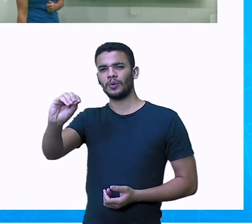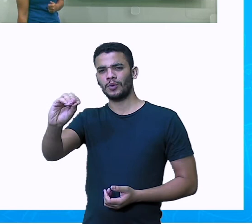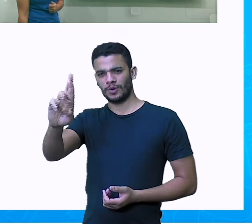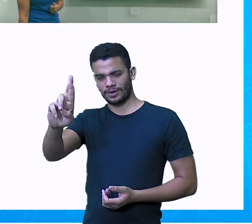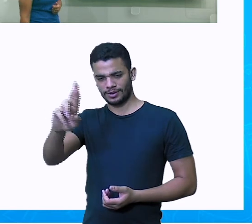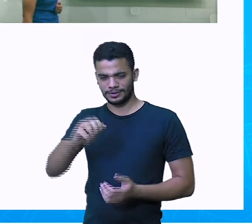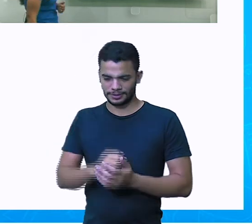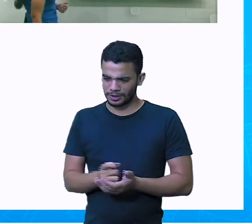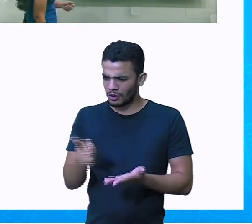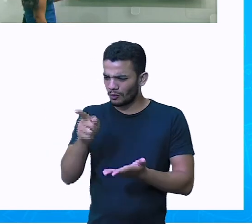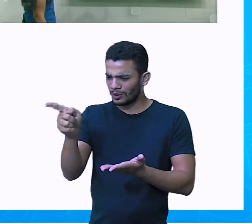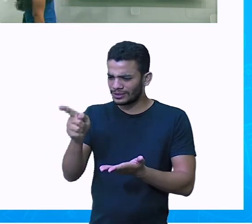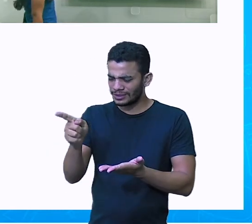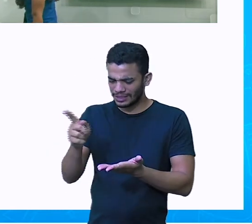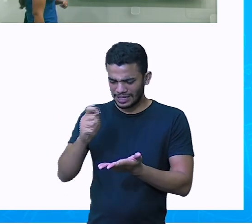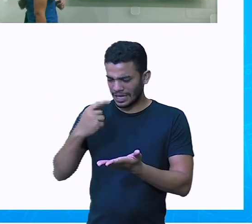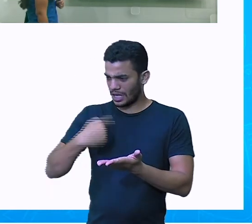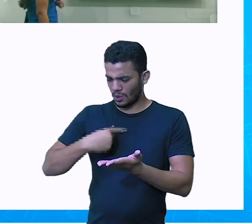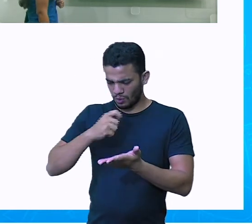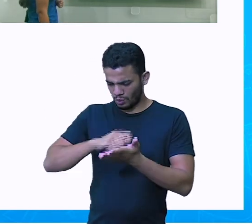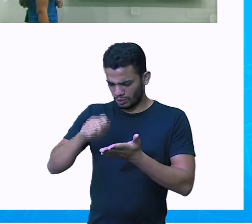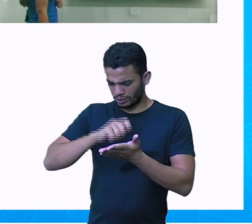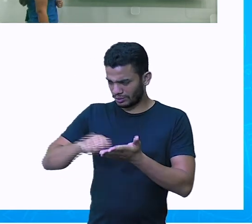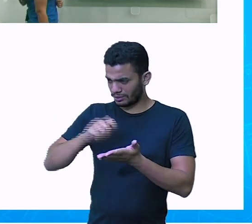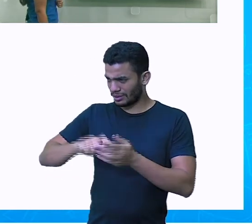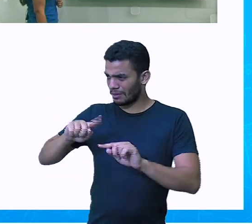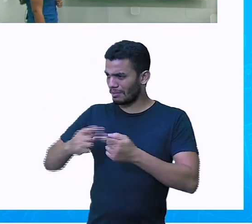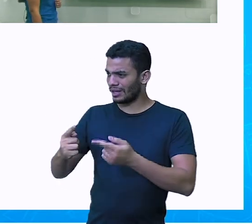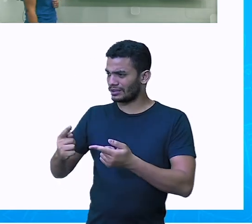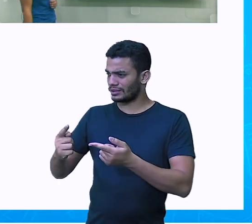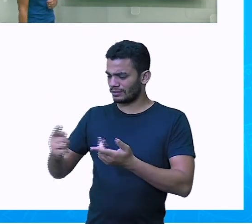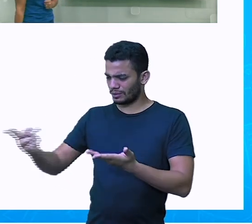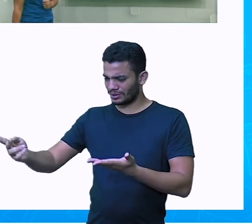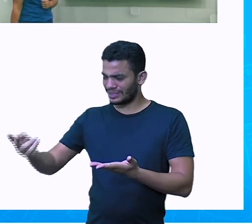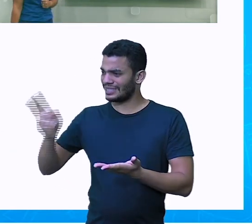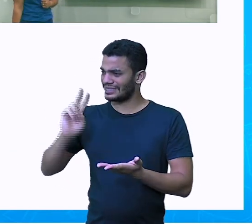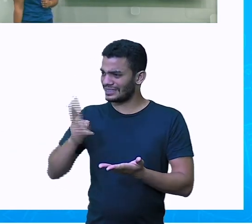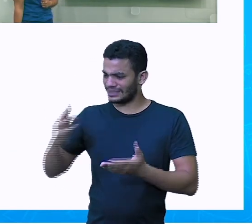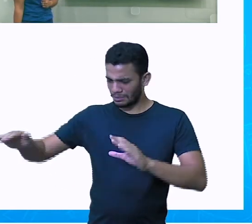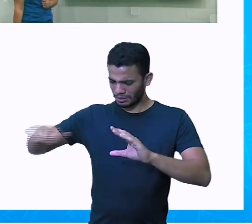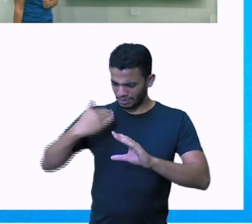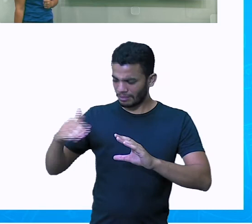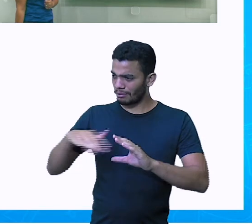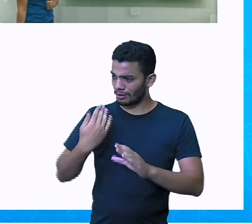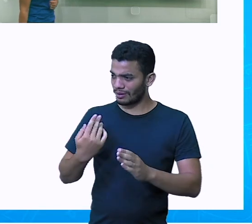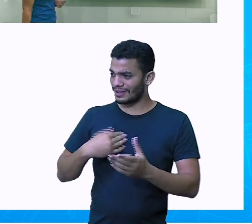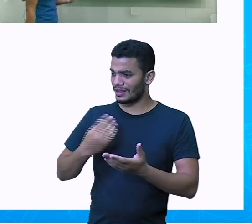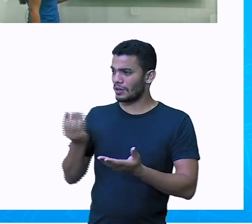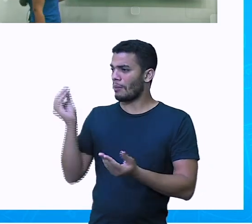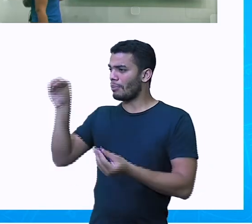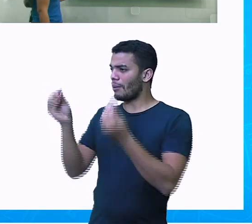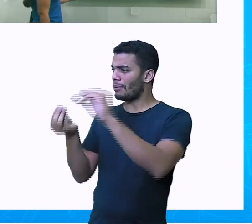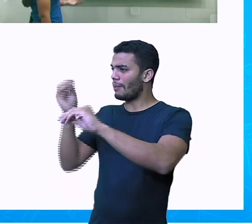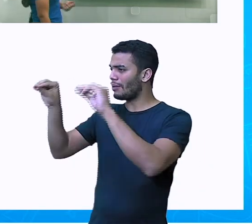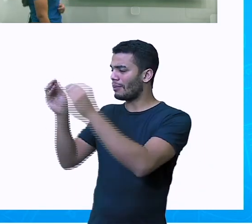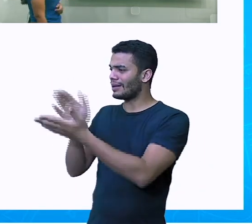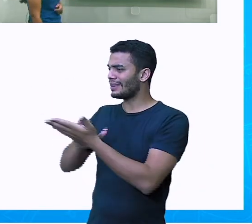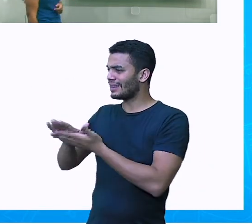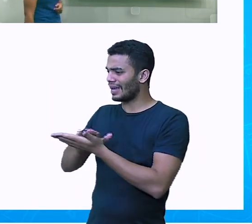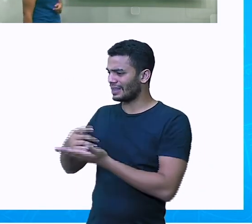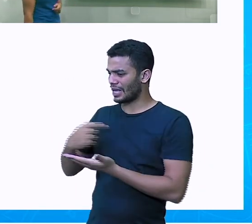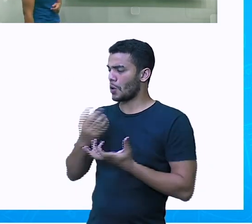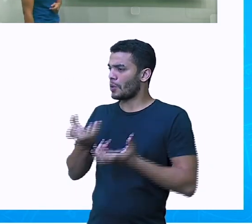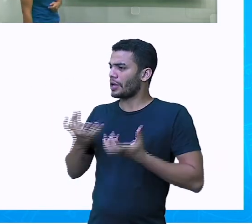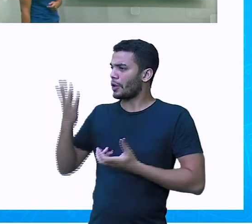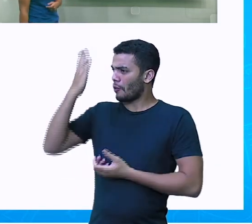minhas histórias? Você deve publicá-las e me tornar rico e famoso. Qual é o seu